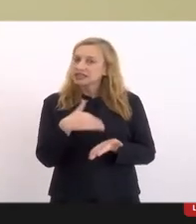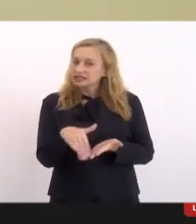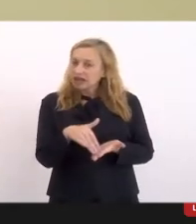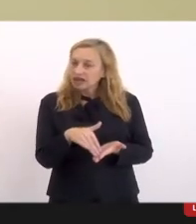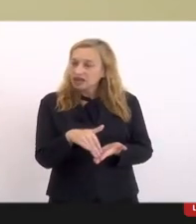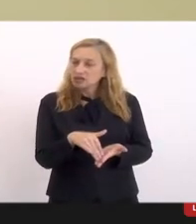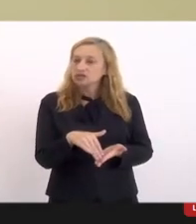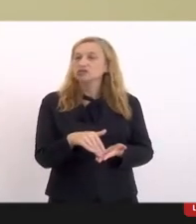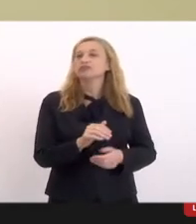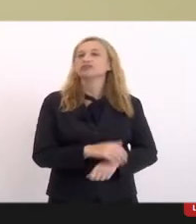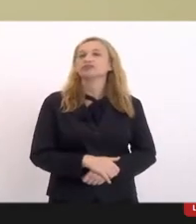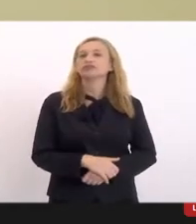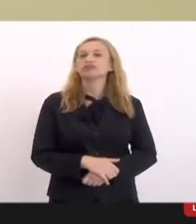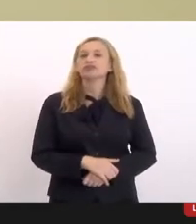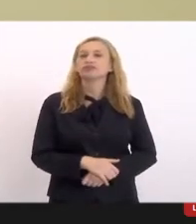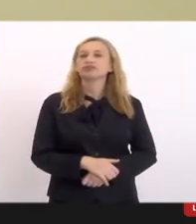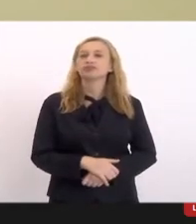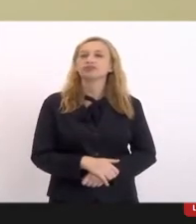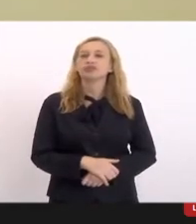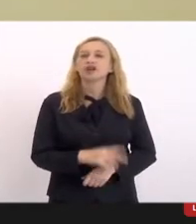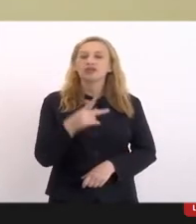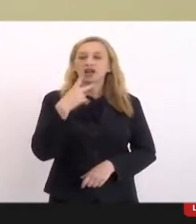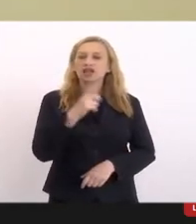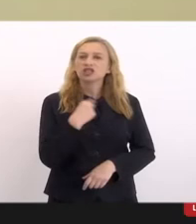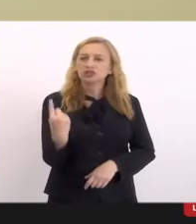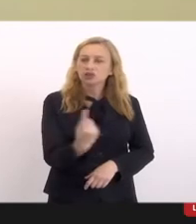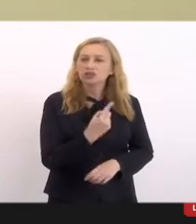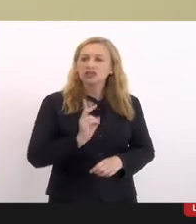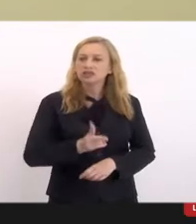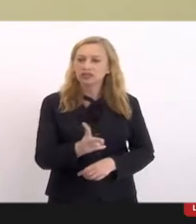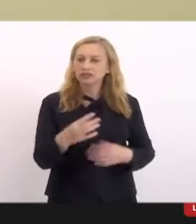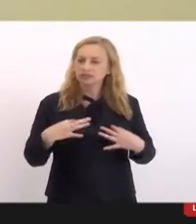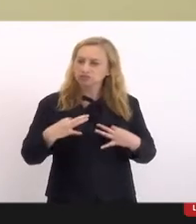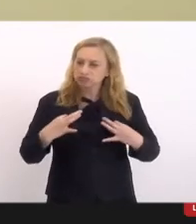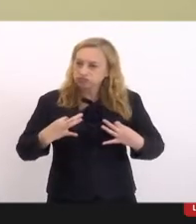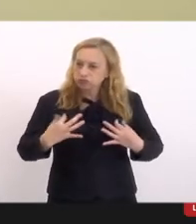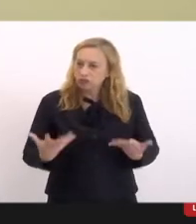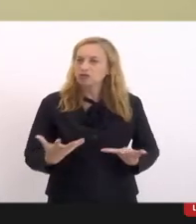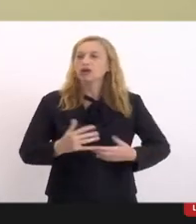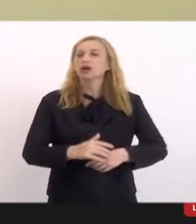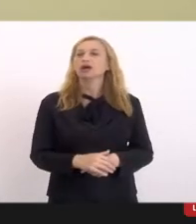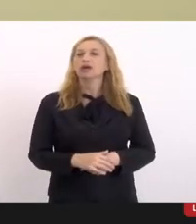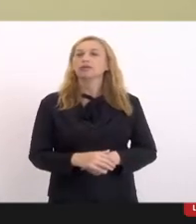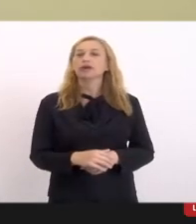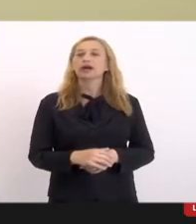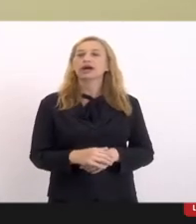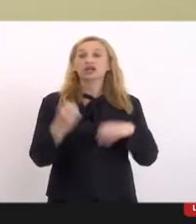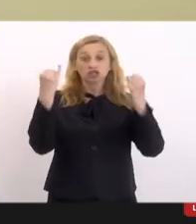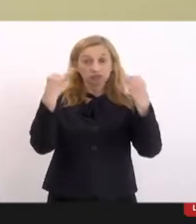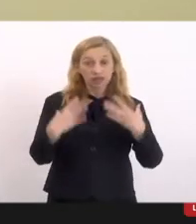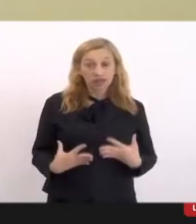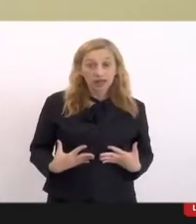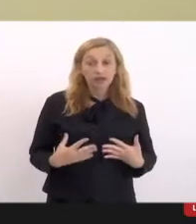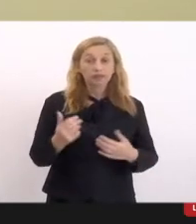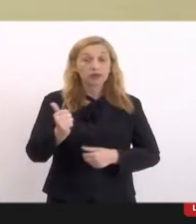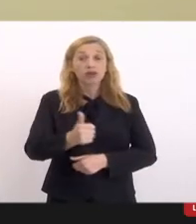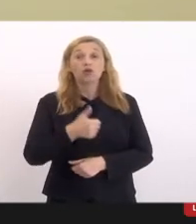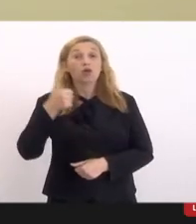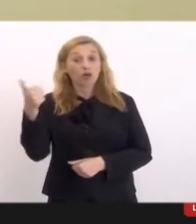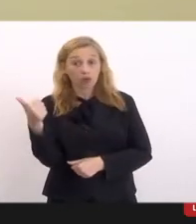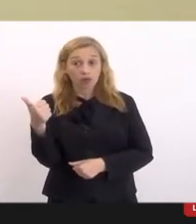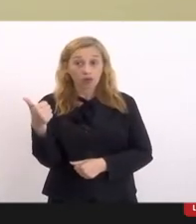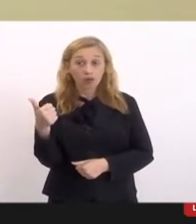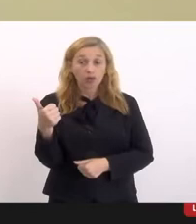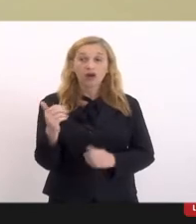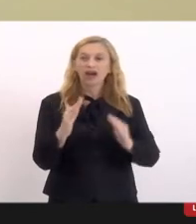agradecer o convite e dizer que nós estaremos sempre à disposição para esclarecimento, né, à